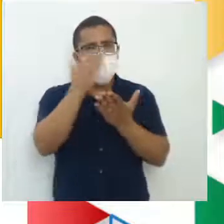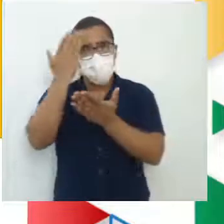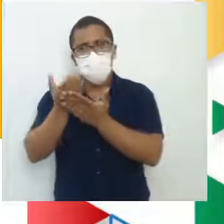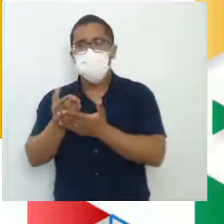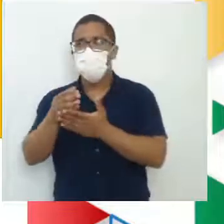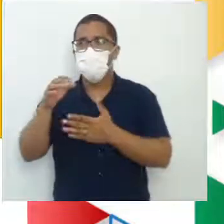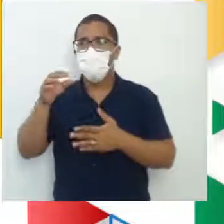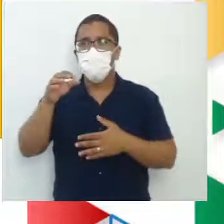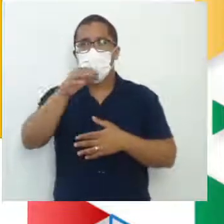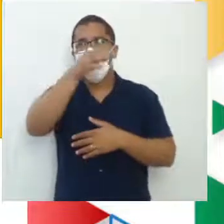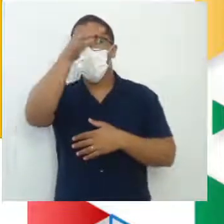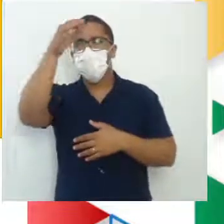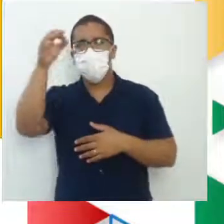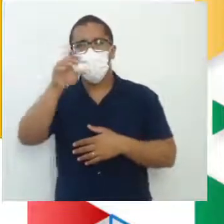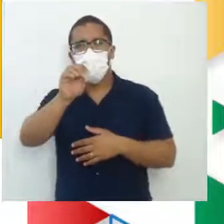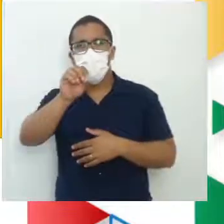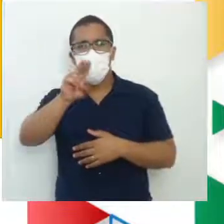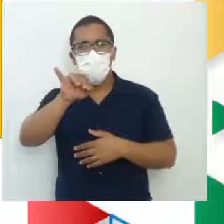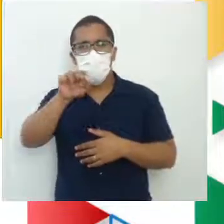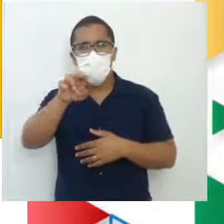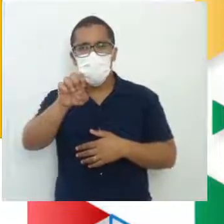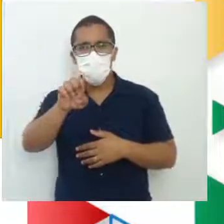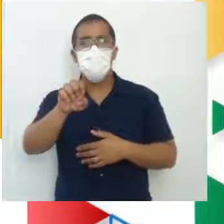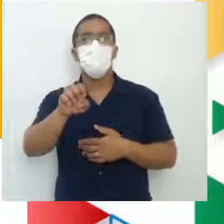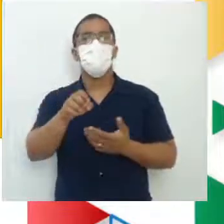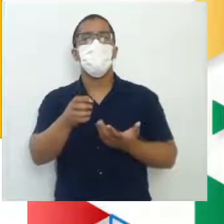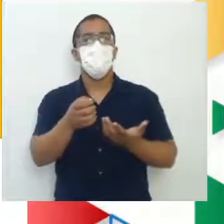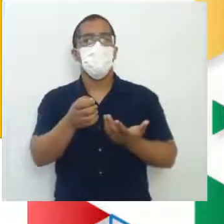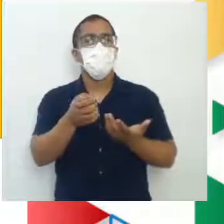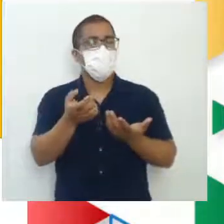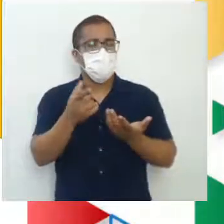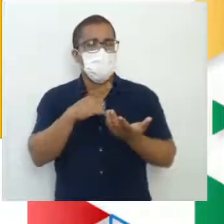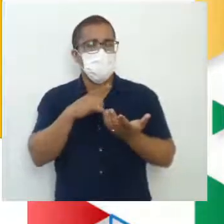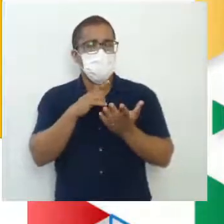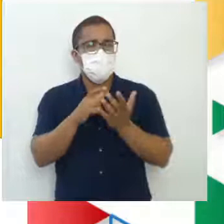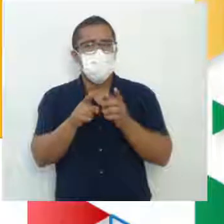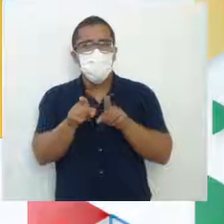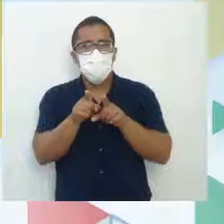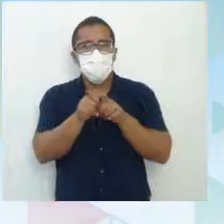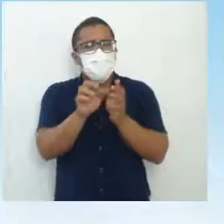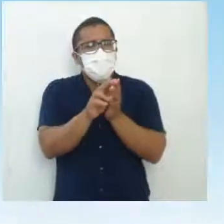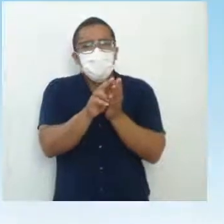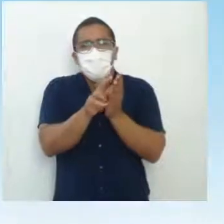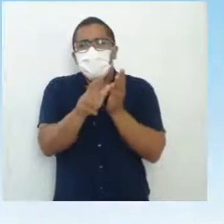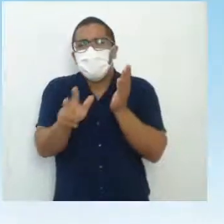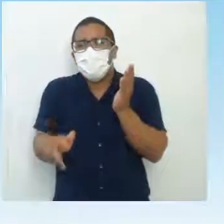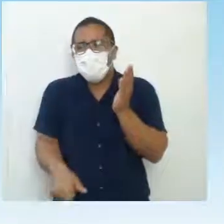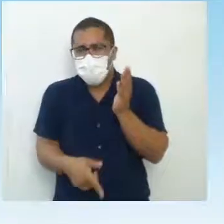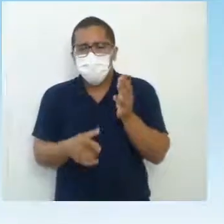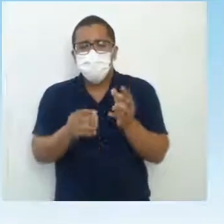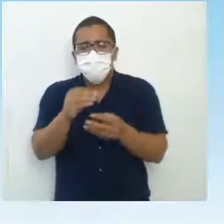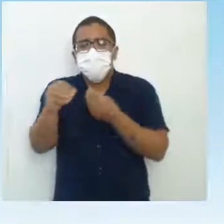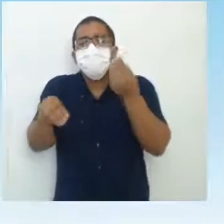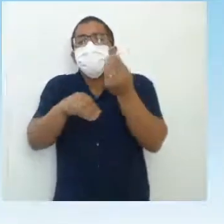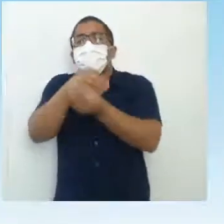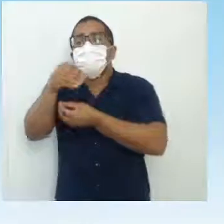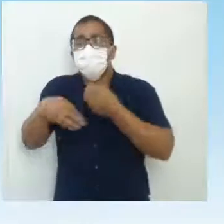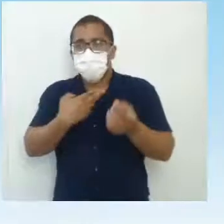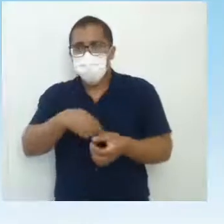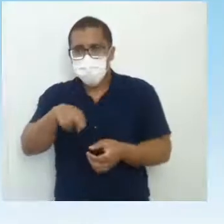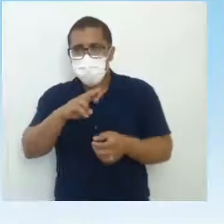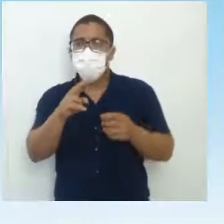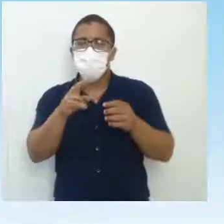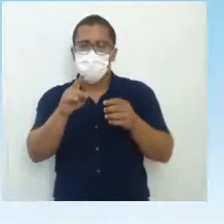OVNIs, crenças esotéricas. Então veja só que é uma tradição religiosa de cunho brasileiro, aliás,